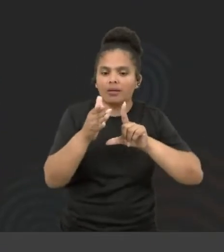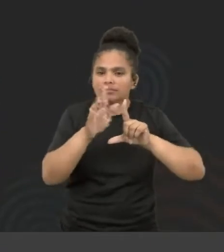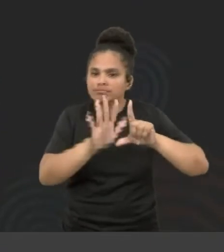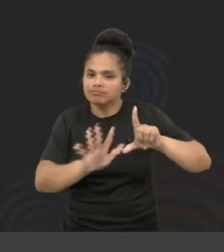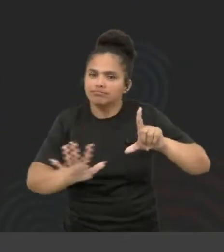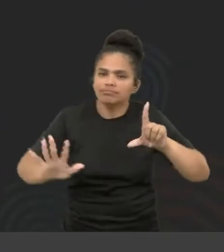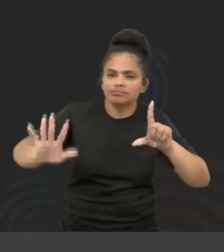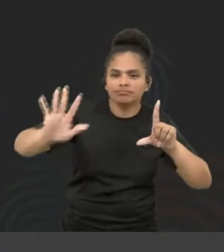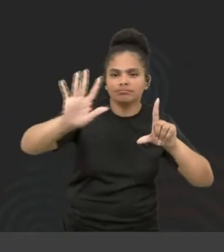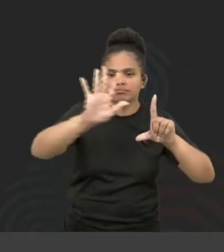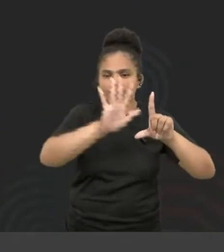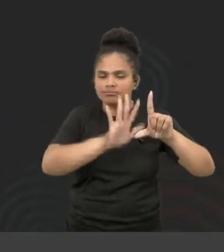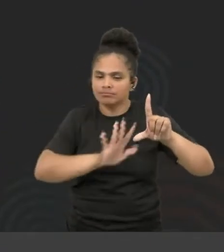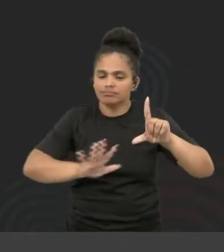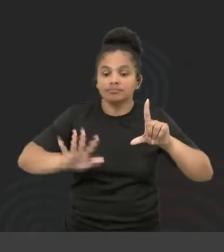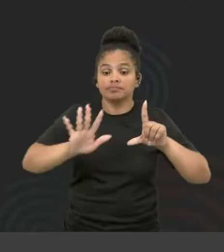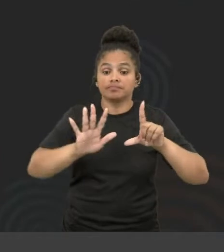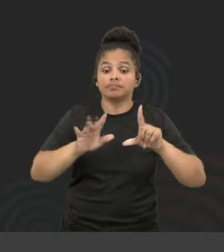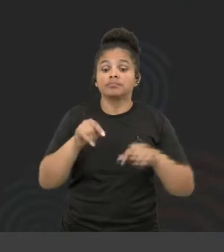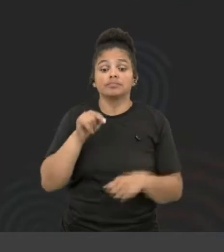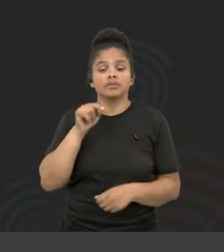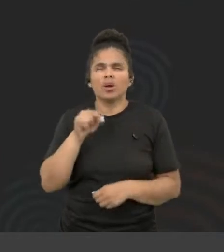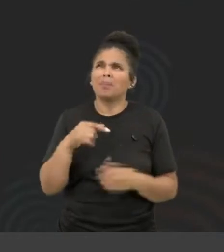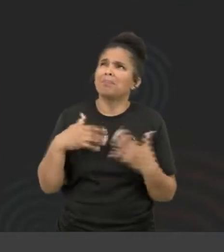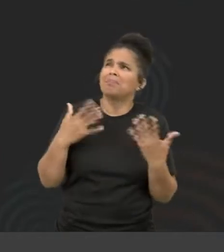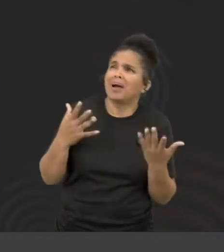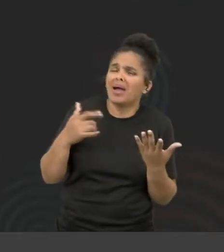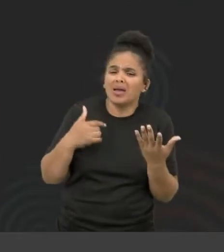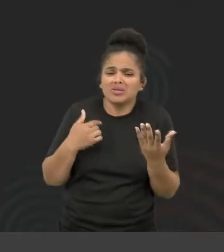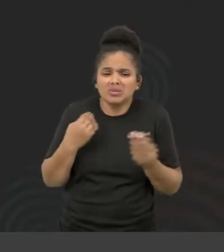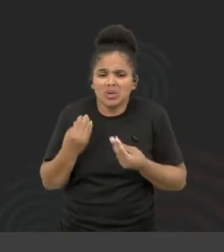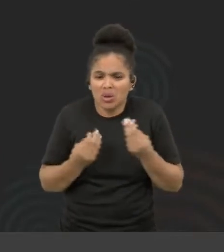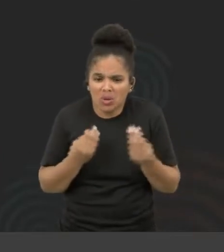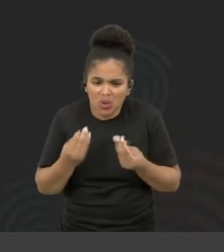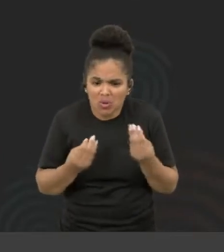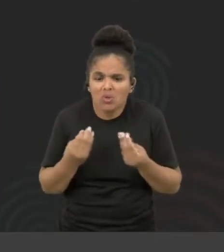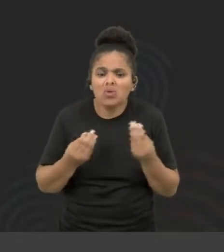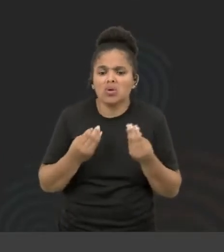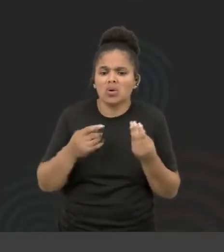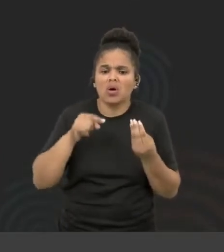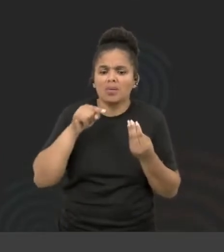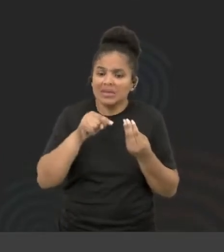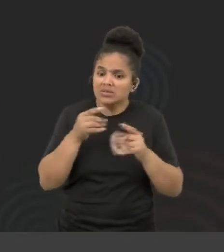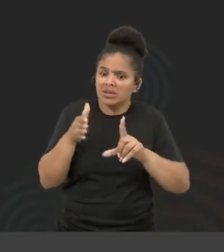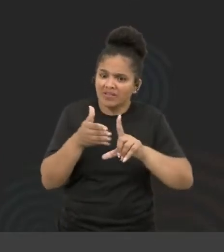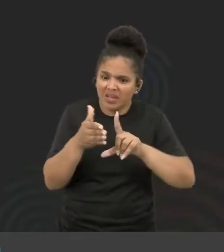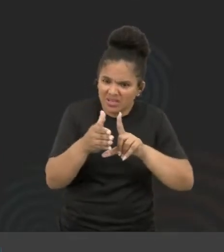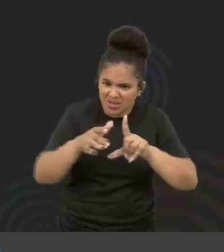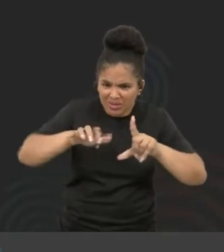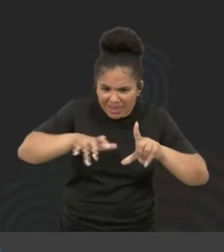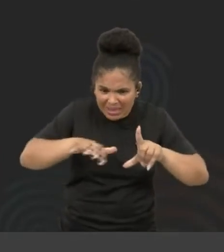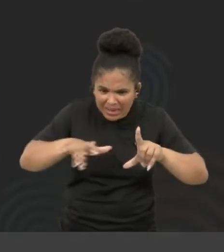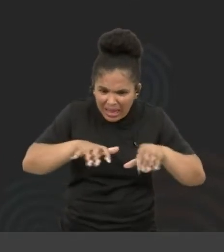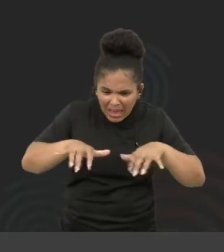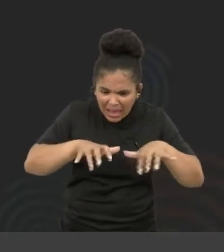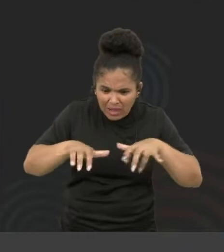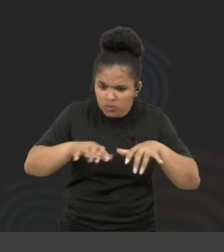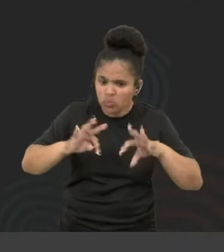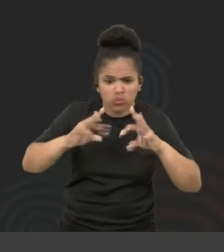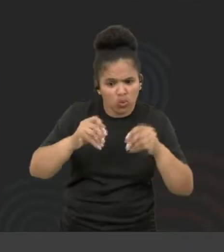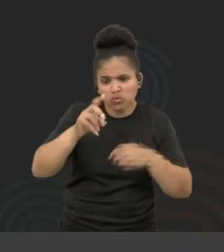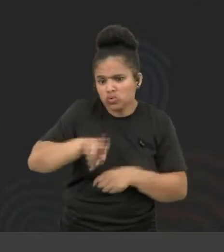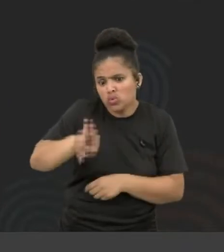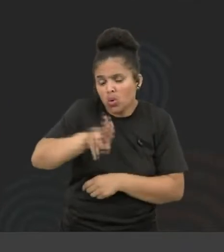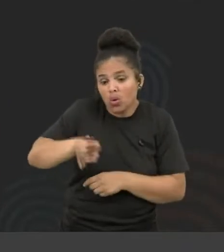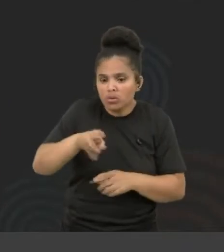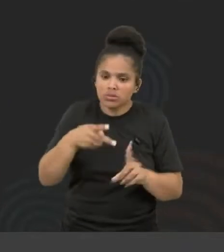por outros itens e botões. Aí você vai falar assim, mas Reinaldo, a gente está em 2022, você está falando de navegação por teclado, todo mundo só usa aplicativos